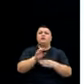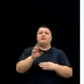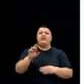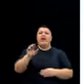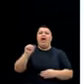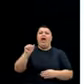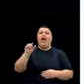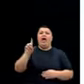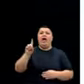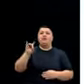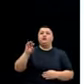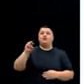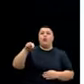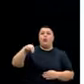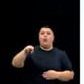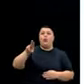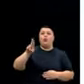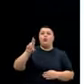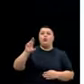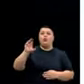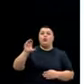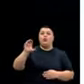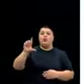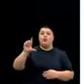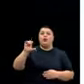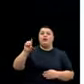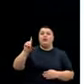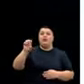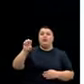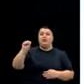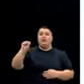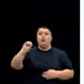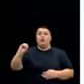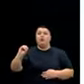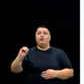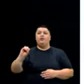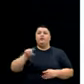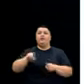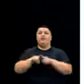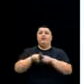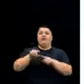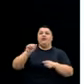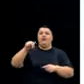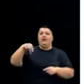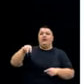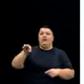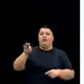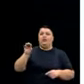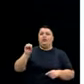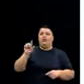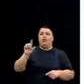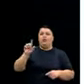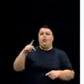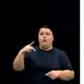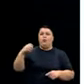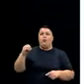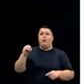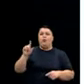tem atividade humana. No meio marinho, ocorreu durante as décadas de 1950